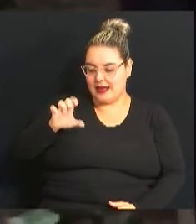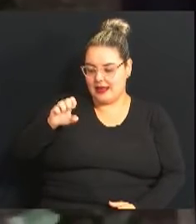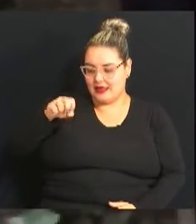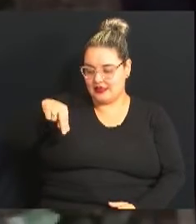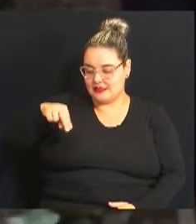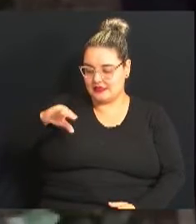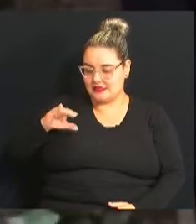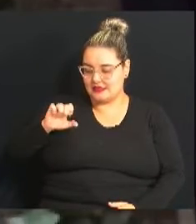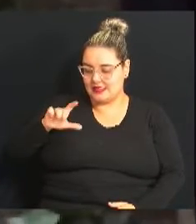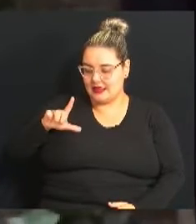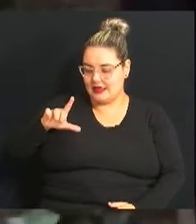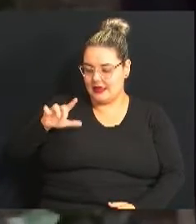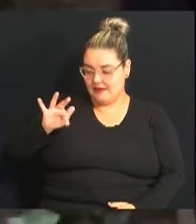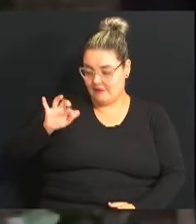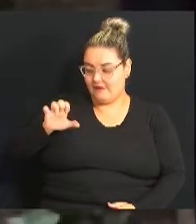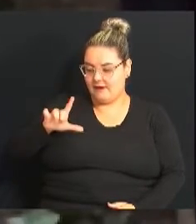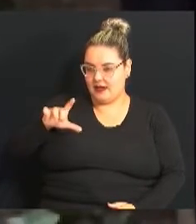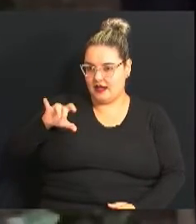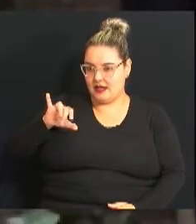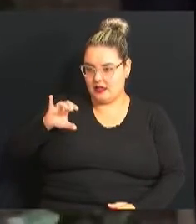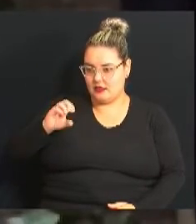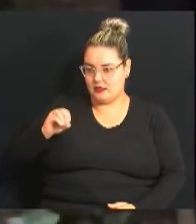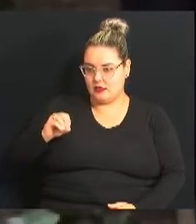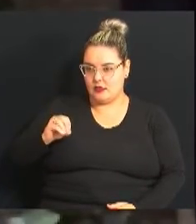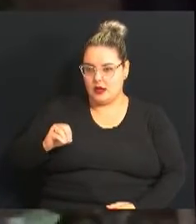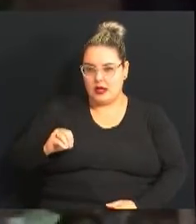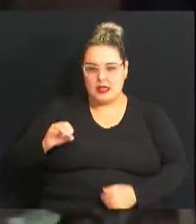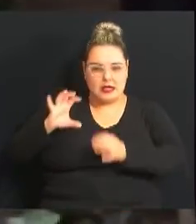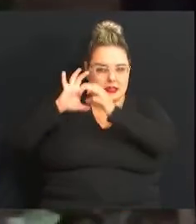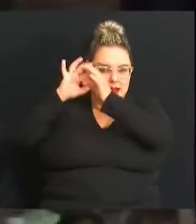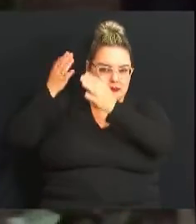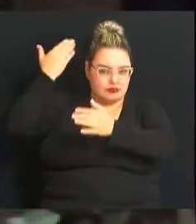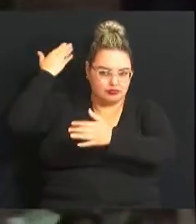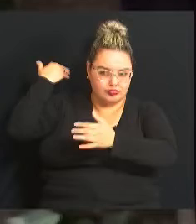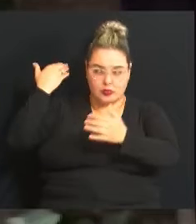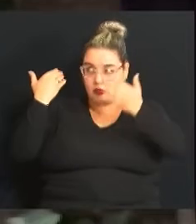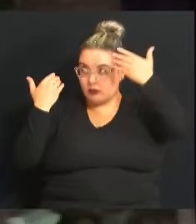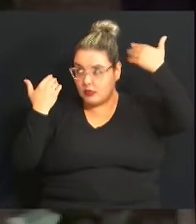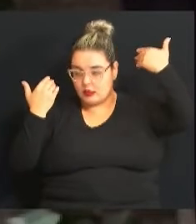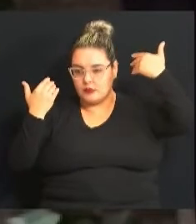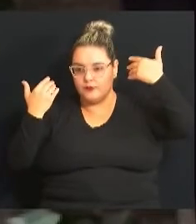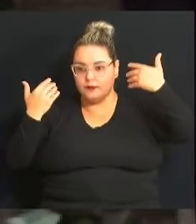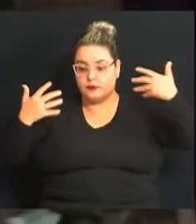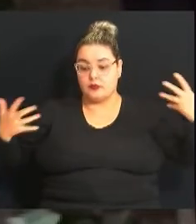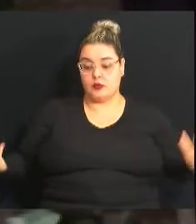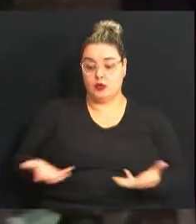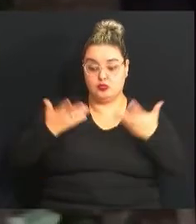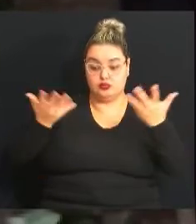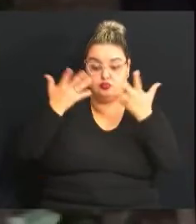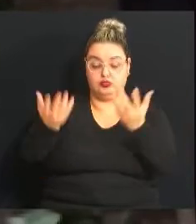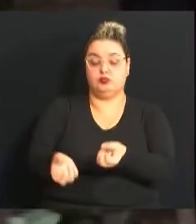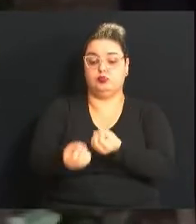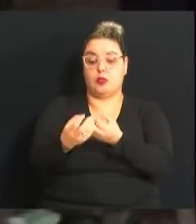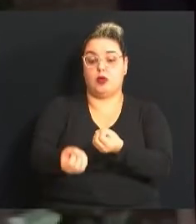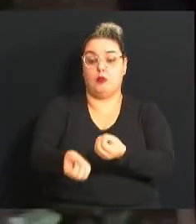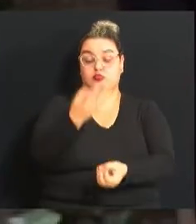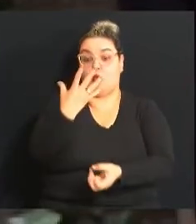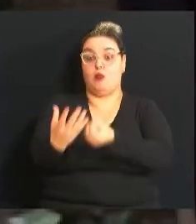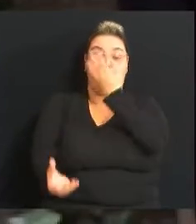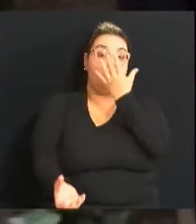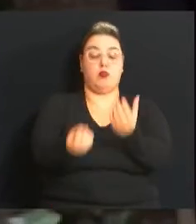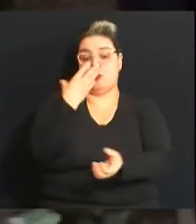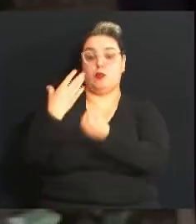desejar quanto ao límbico e ao reptiliano. Nós somos hiperestimulados com muitas informações, muitas